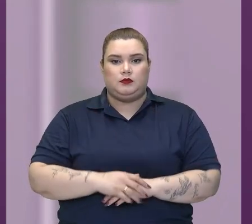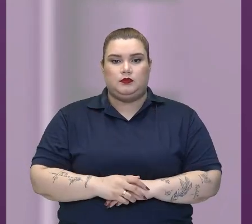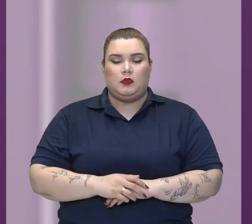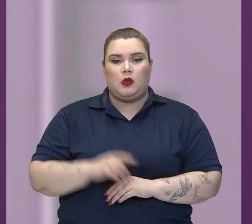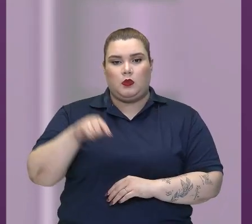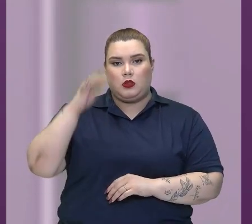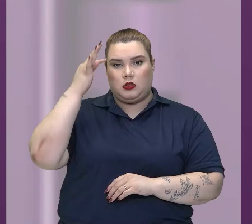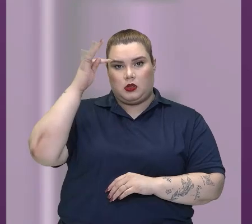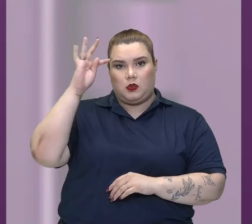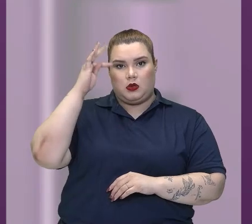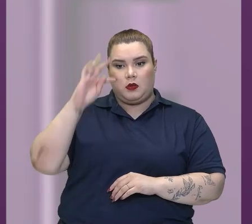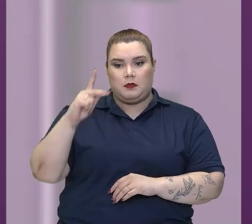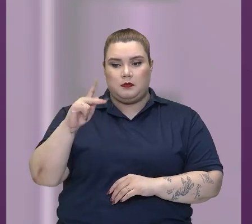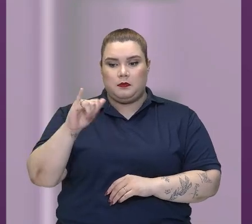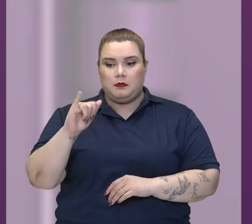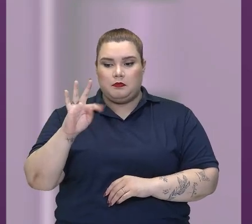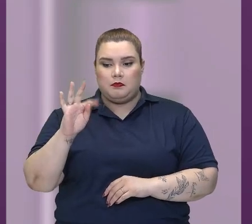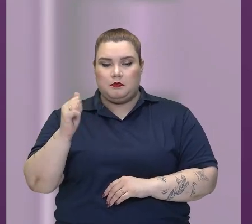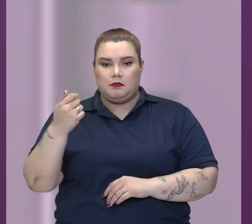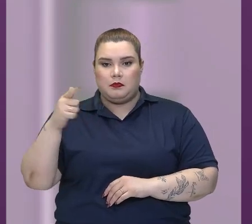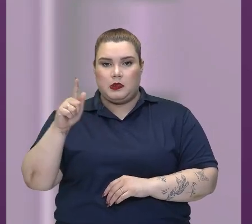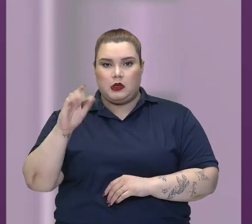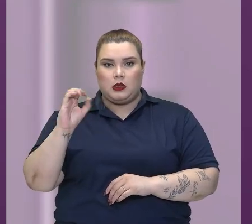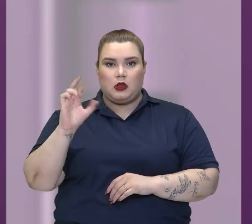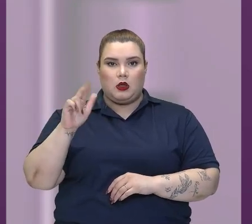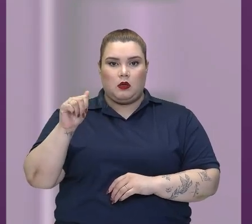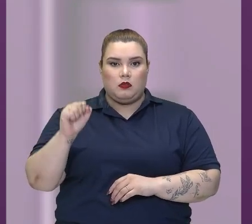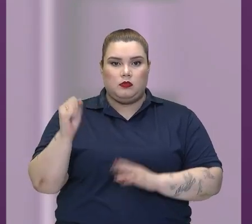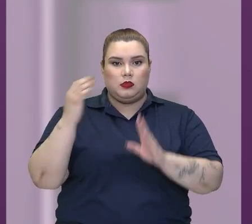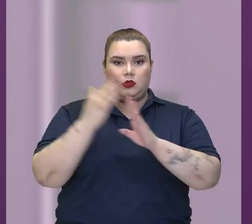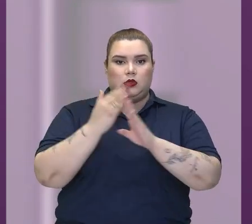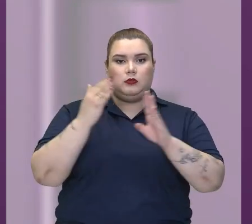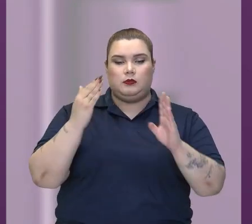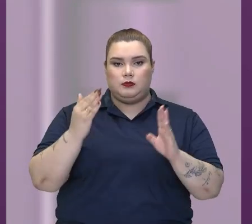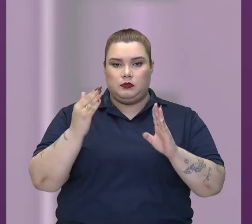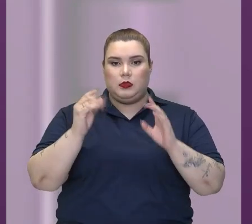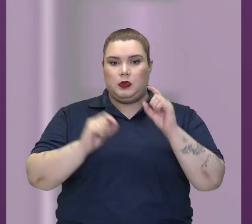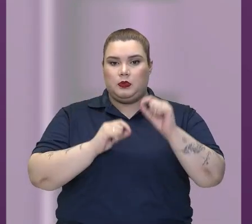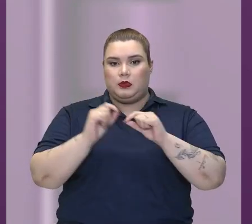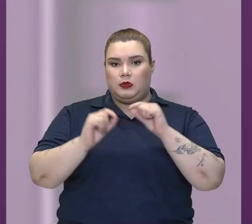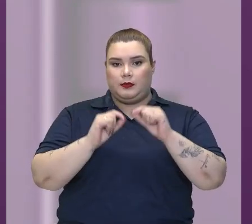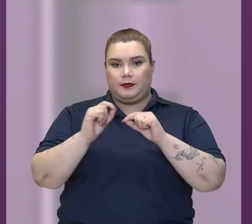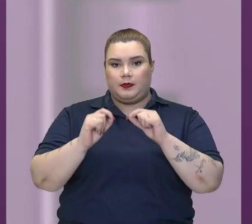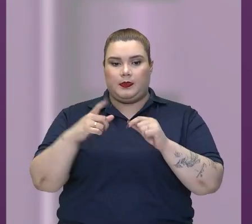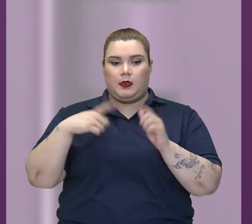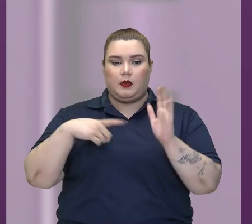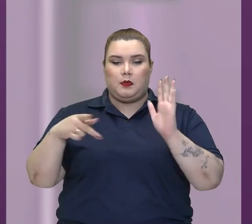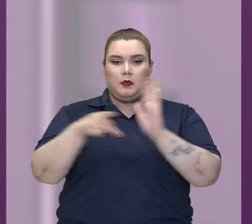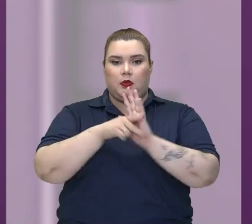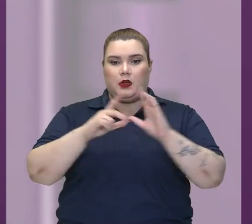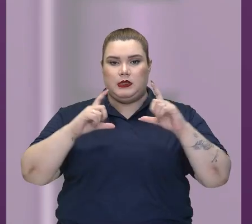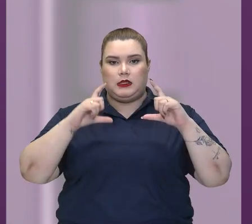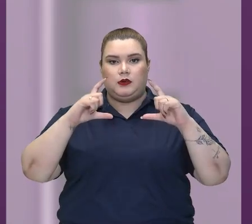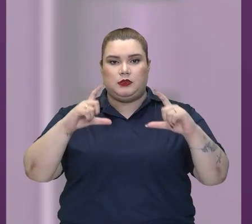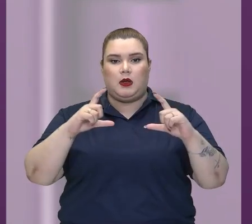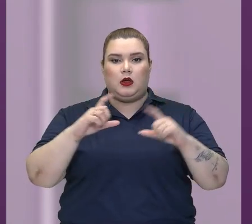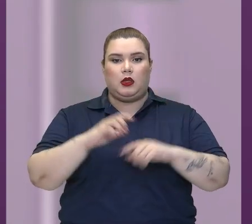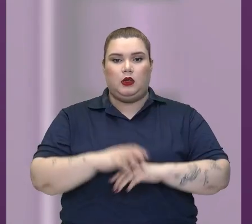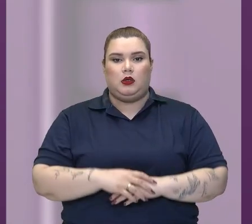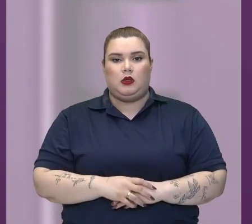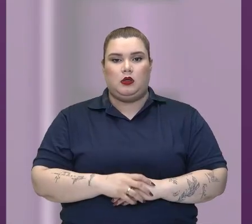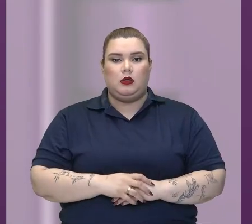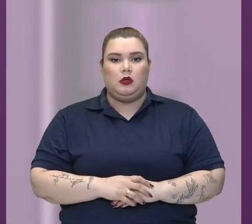de Pitágoras para determinar os focos, né, de uma elipse. Então, acompanhe como é que nós vamos fazer